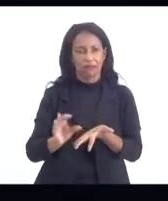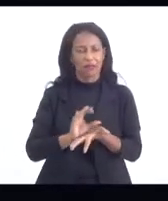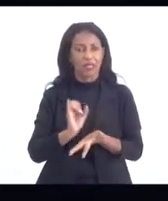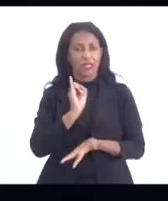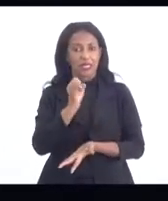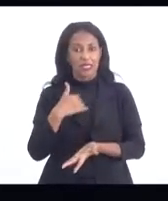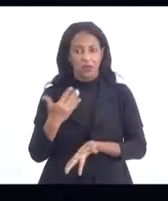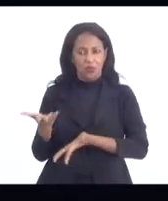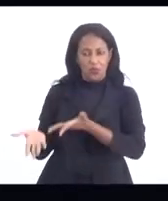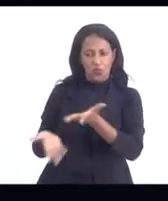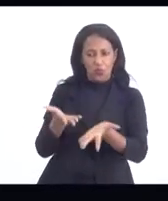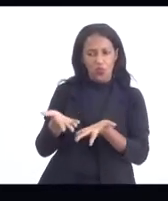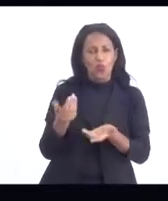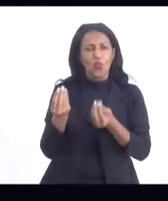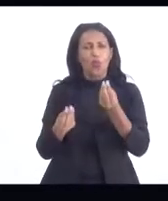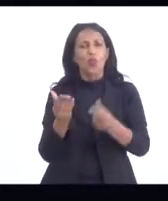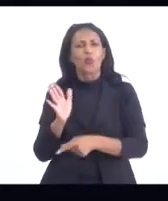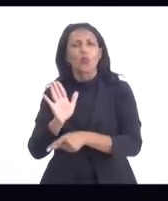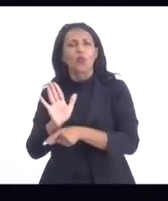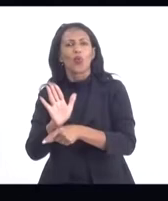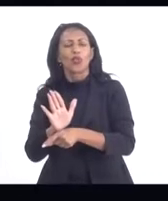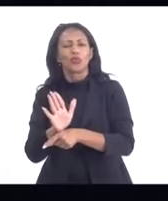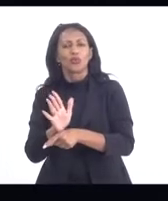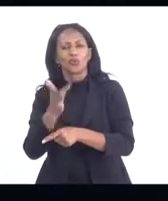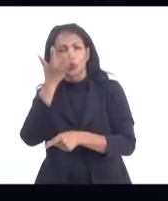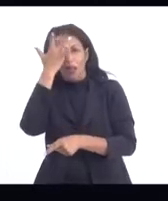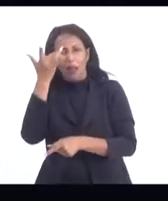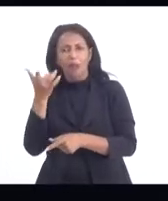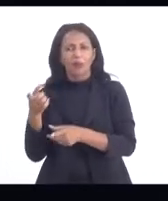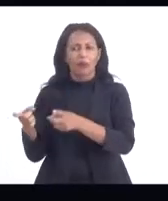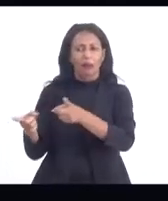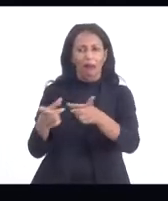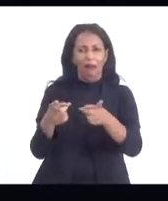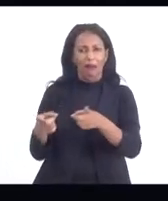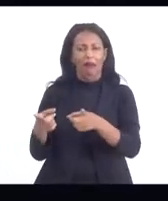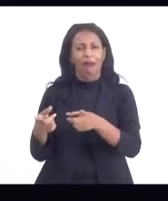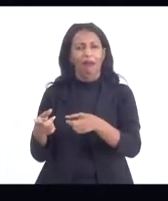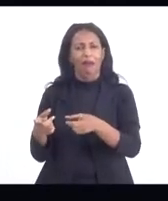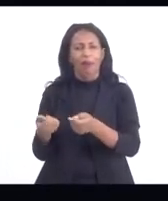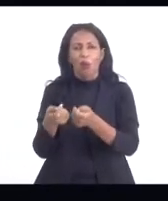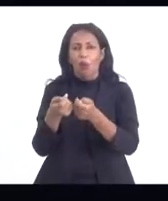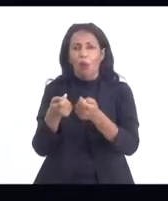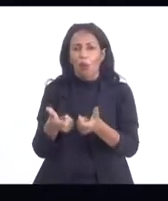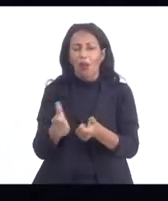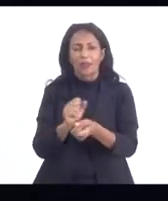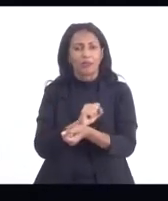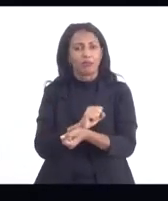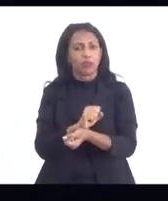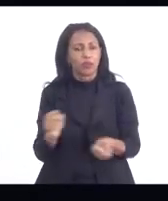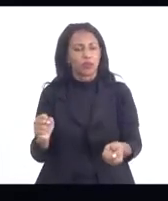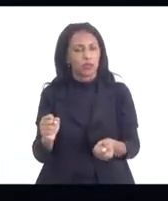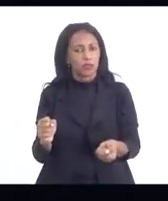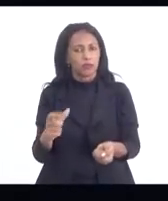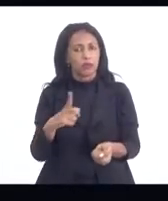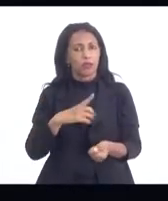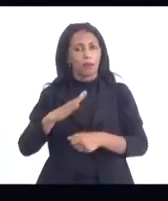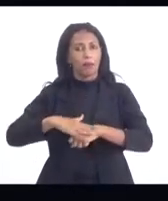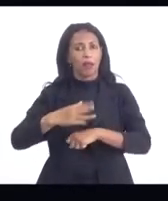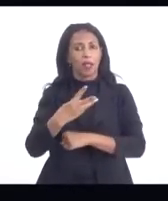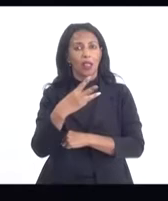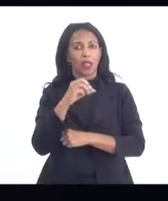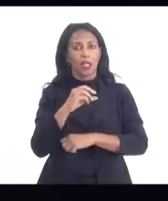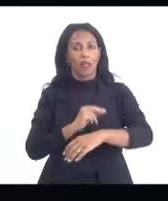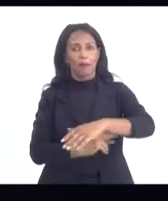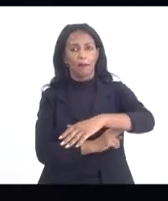não cuido, como que eu ajudo o produtor a escoar a produção dele? Se torna quase impossível. Temos mais de 30